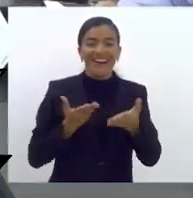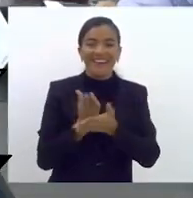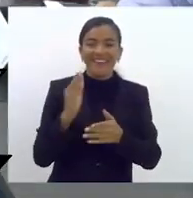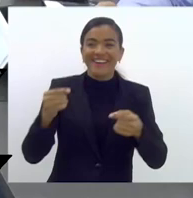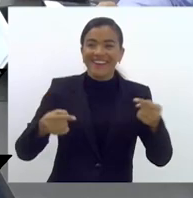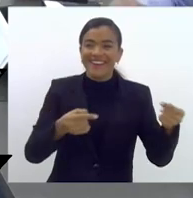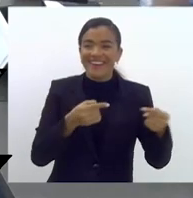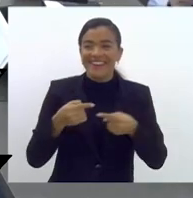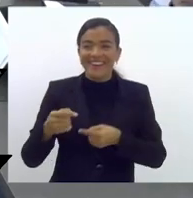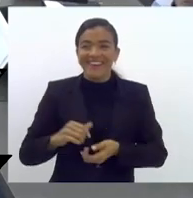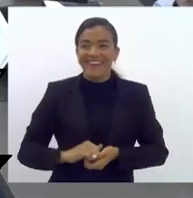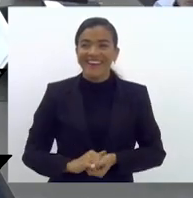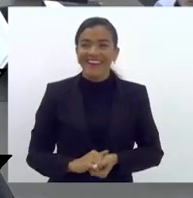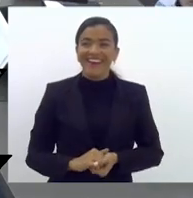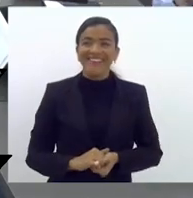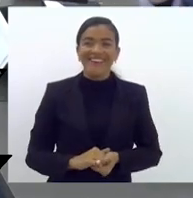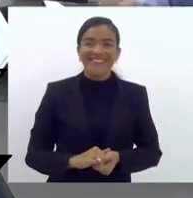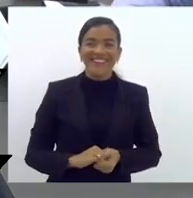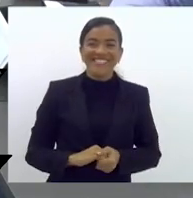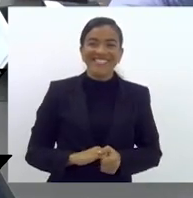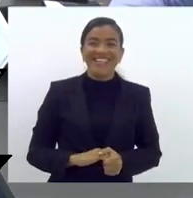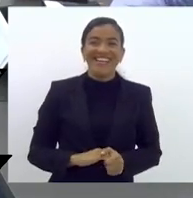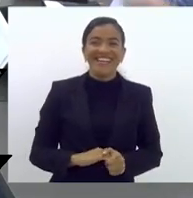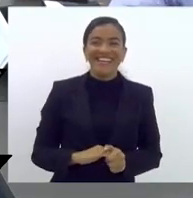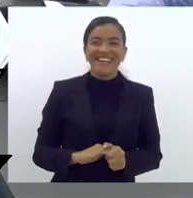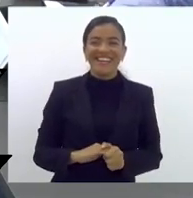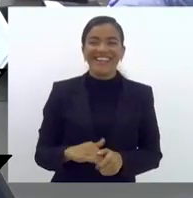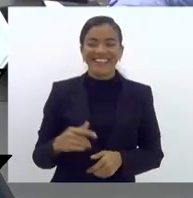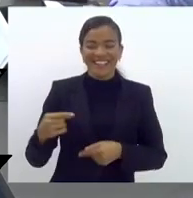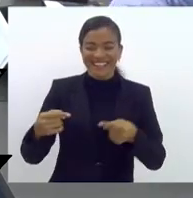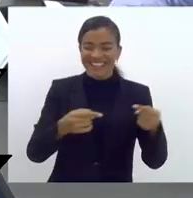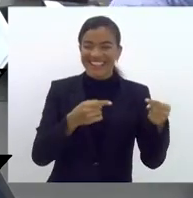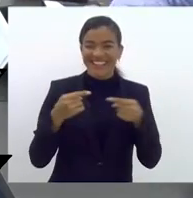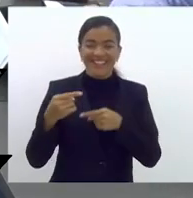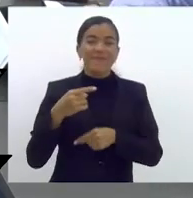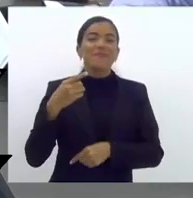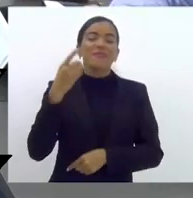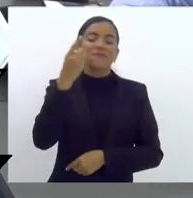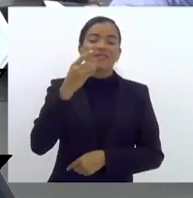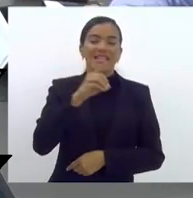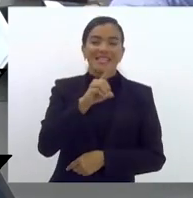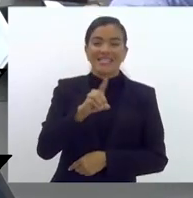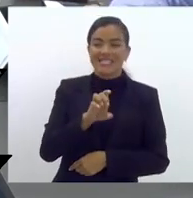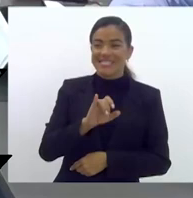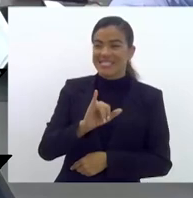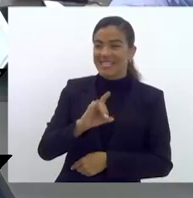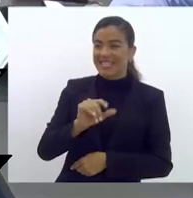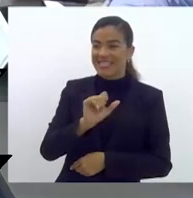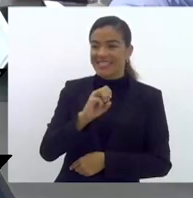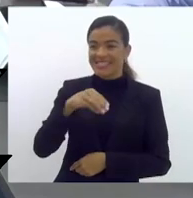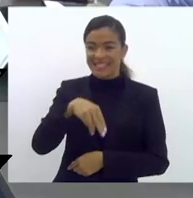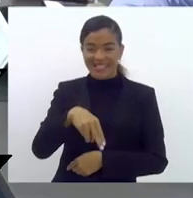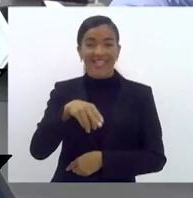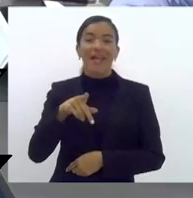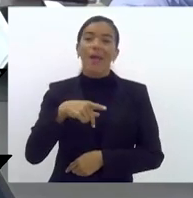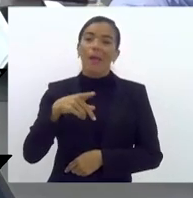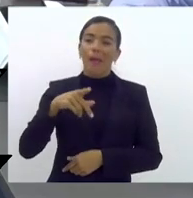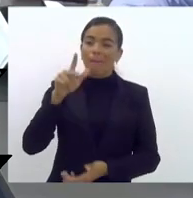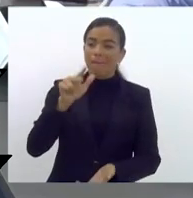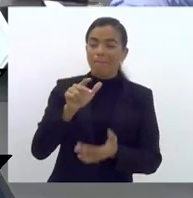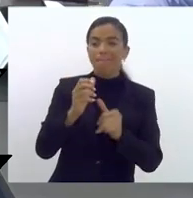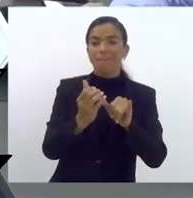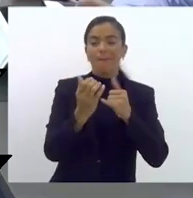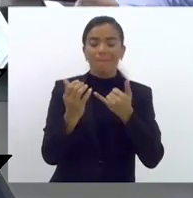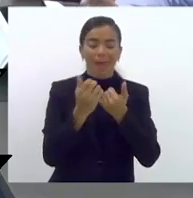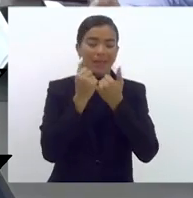da pauta pele meia 74 de 23 de autoria da deputada que declara como patrimônio cultural de natureza